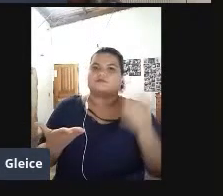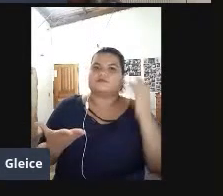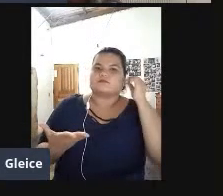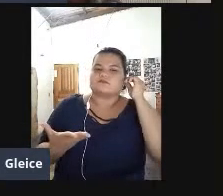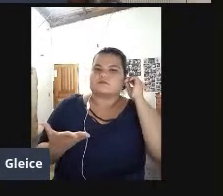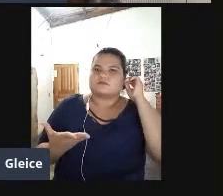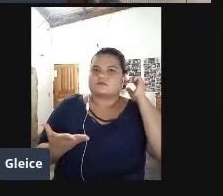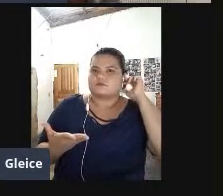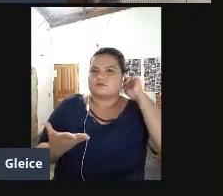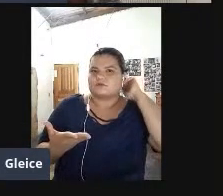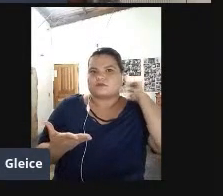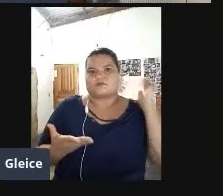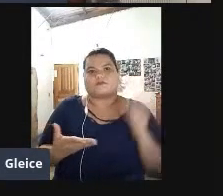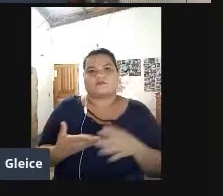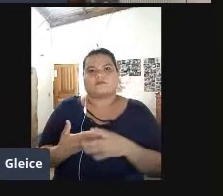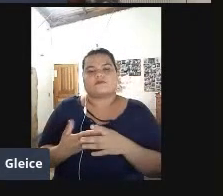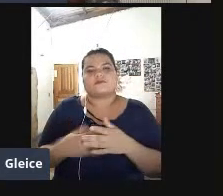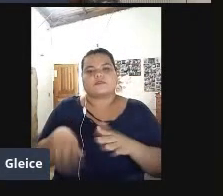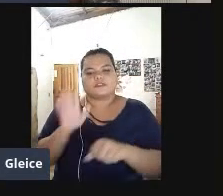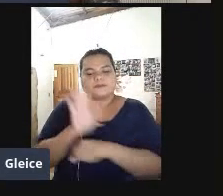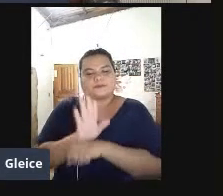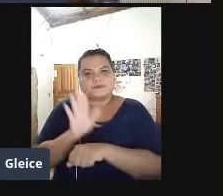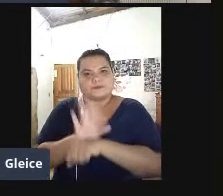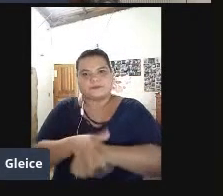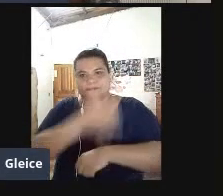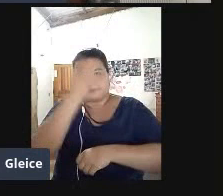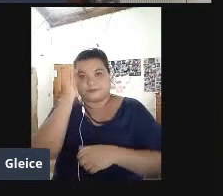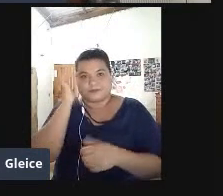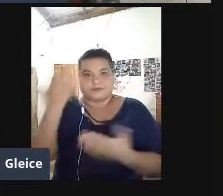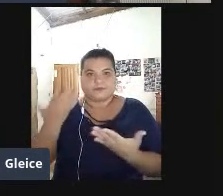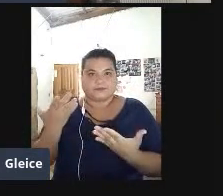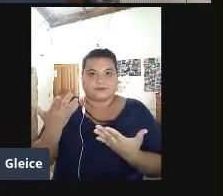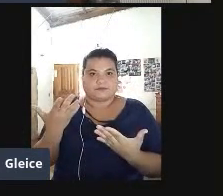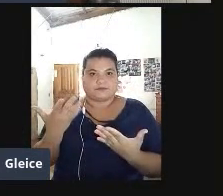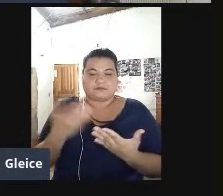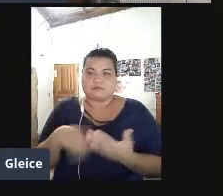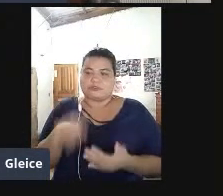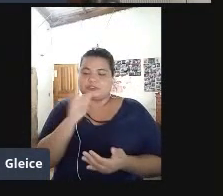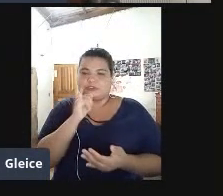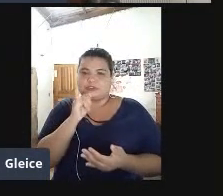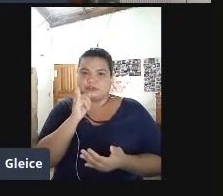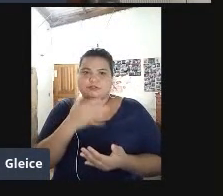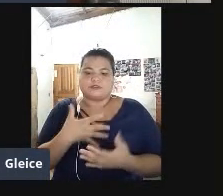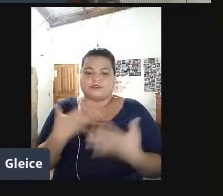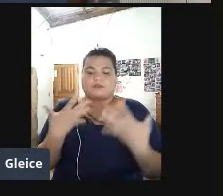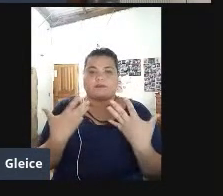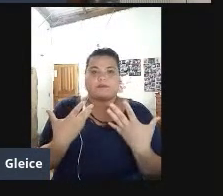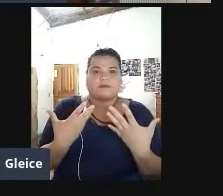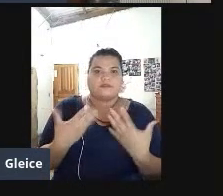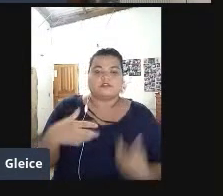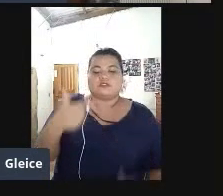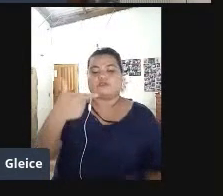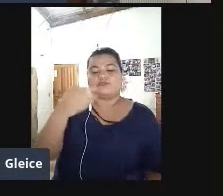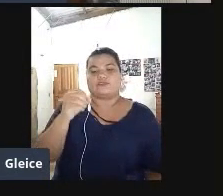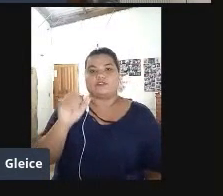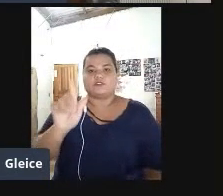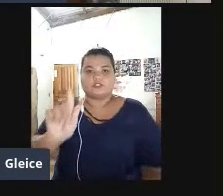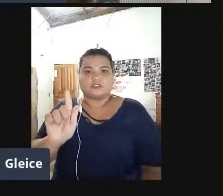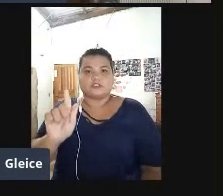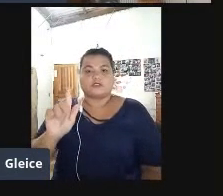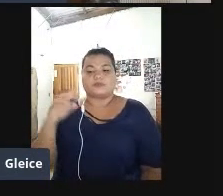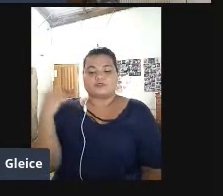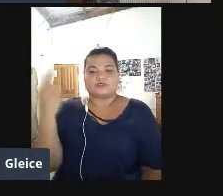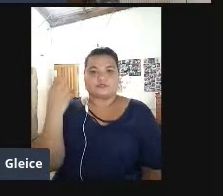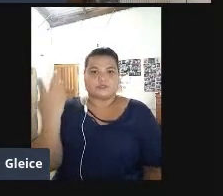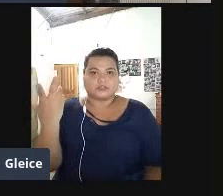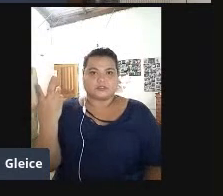e hemodinâmicos para a infusão de imunomoduladores, receberiam 20 gramas de glutamina, com 12 gramas de cepas probióticas,